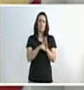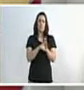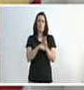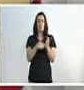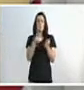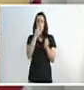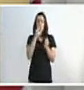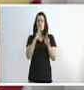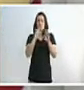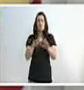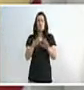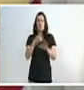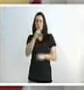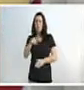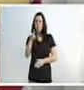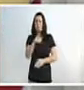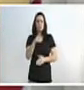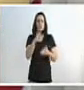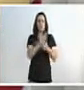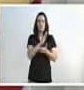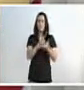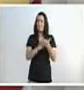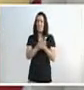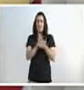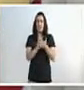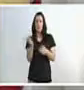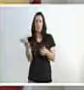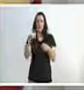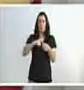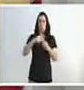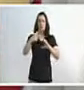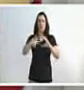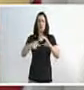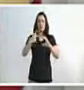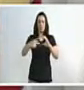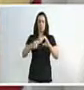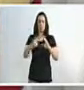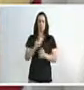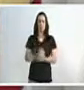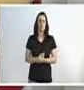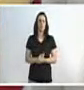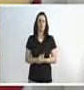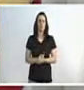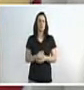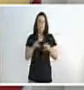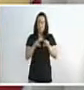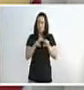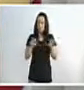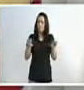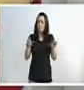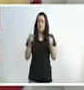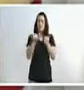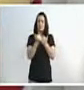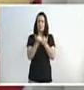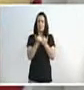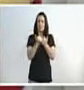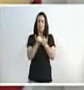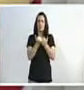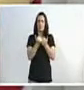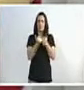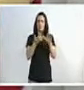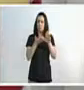ficou lá, volta para essa casa, né, vereador Beto, e a nossa mesa diretora promulga a